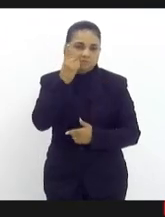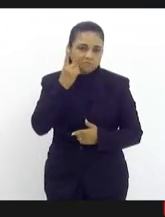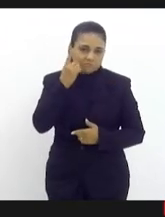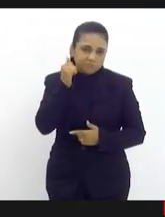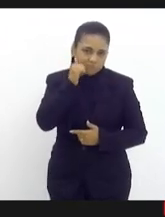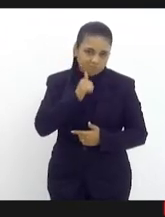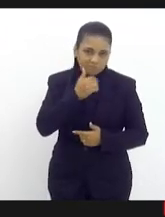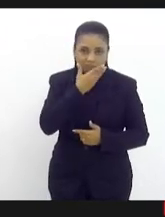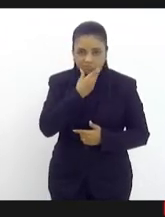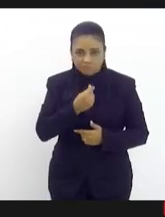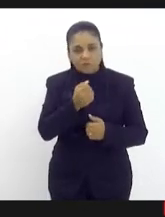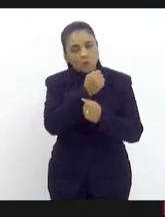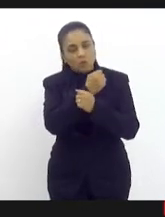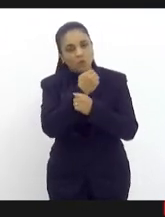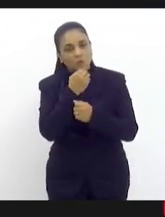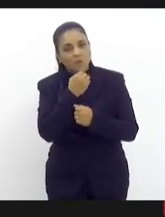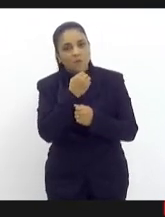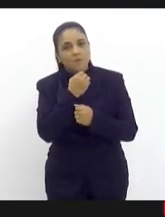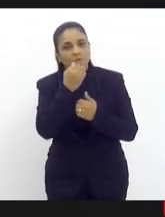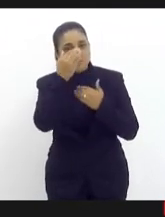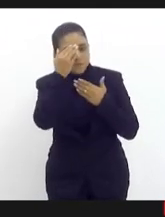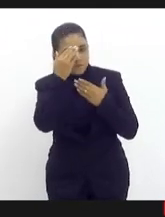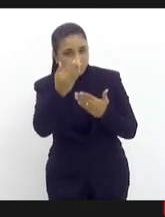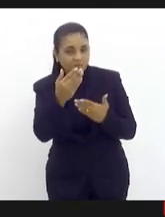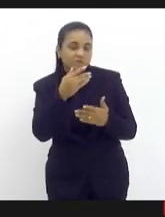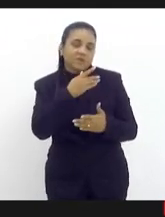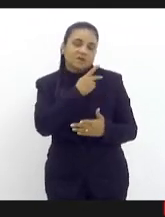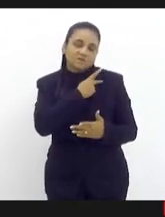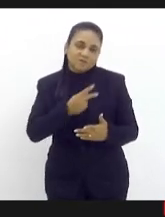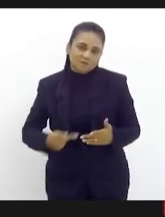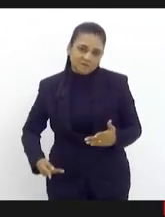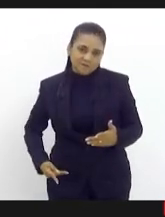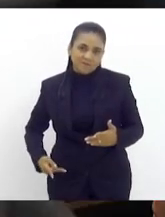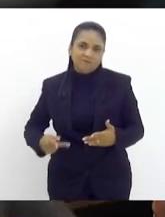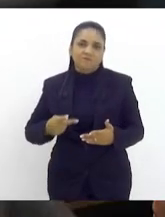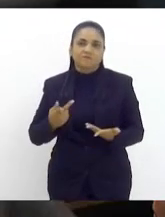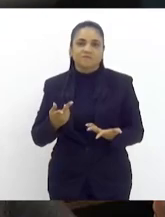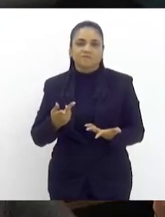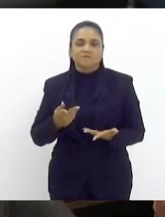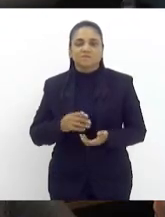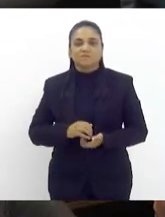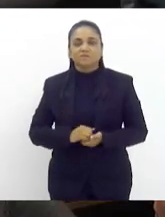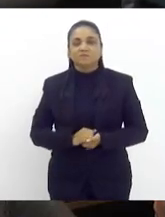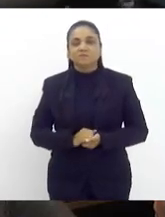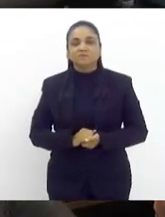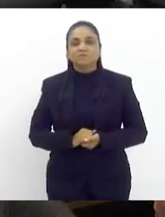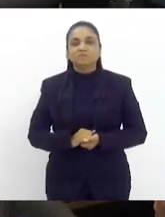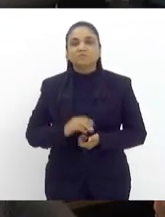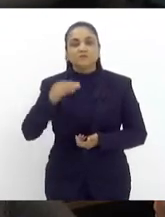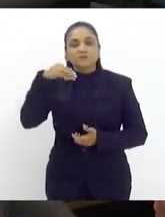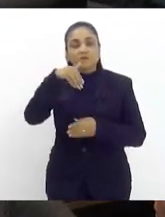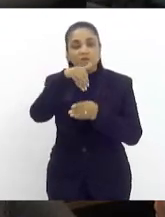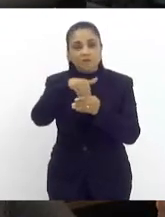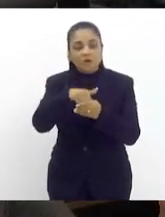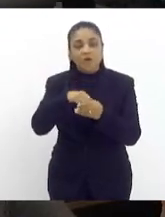deputadas e ao meu querido amigo presidente Rodrigo Bacelar. Como vota, deputado Chico?